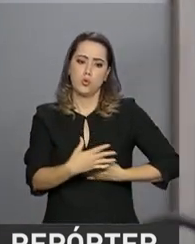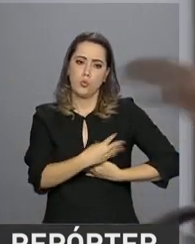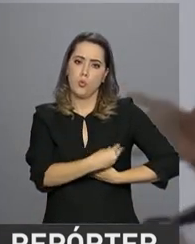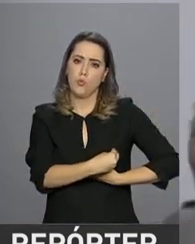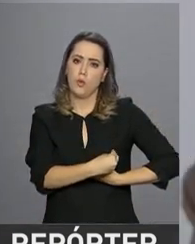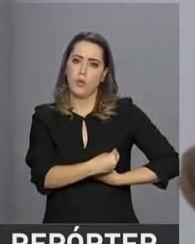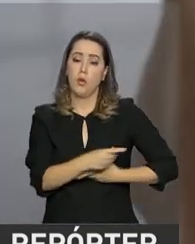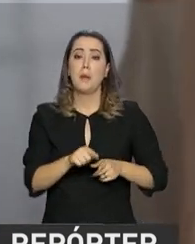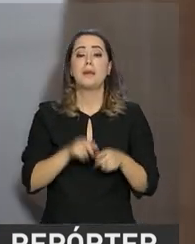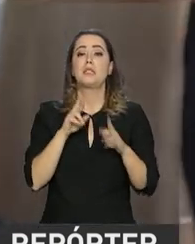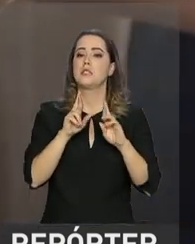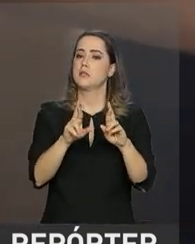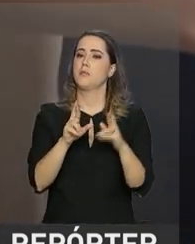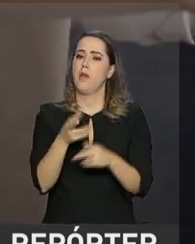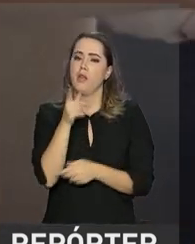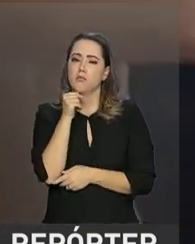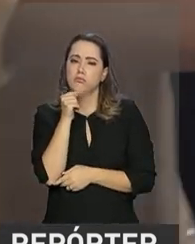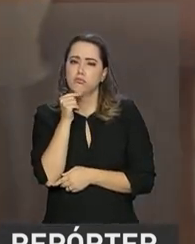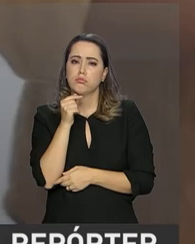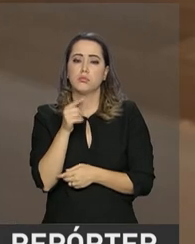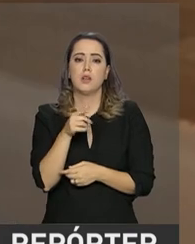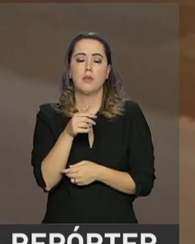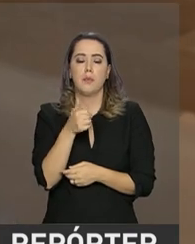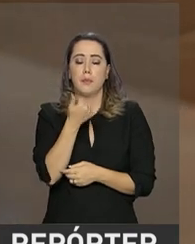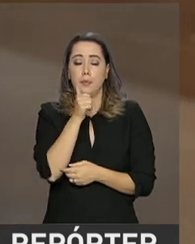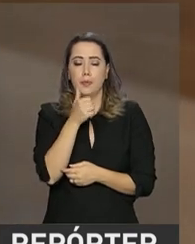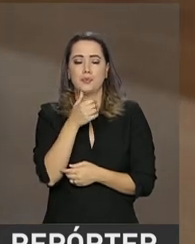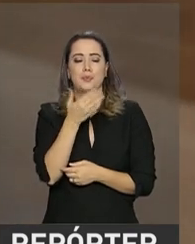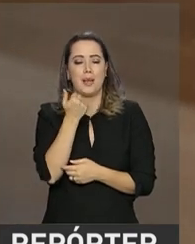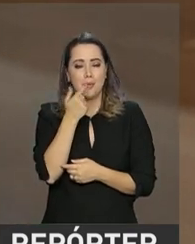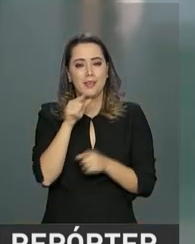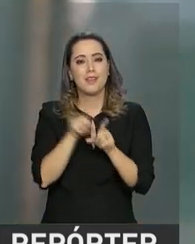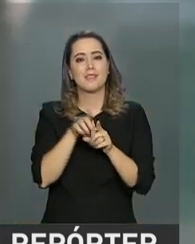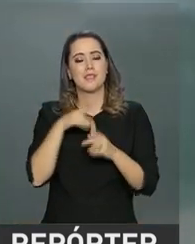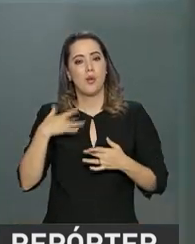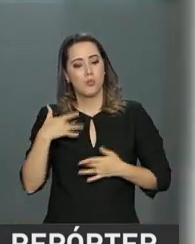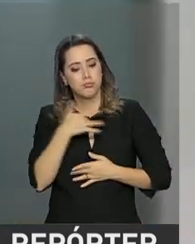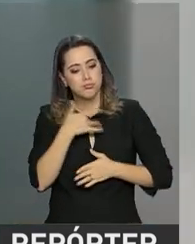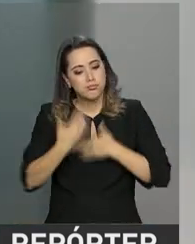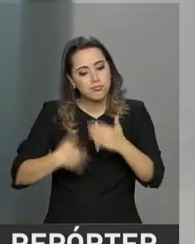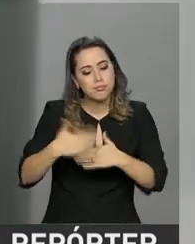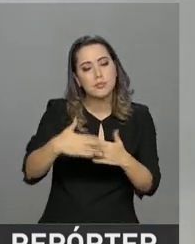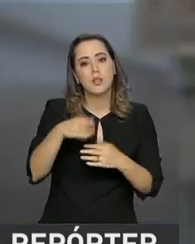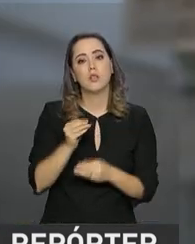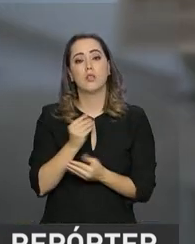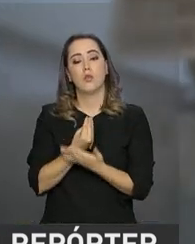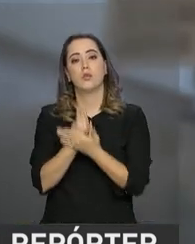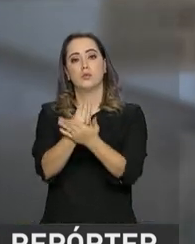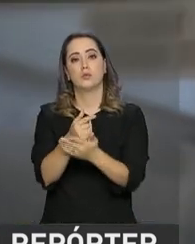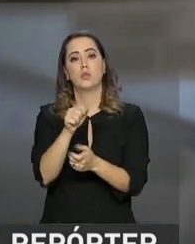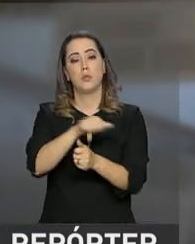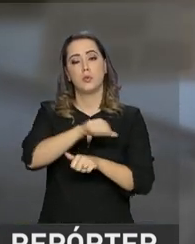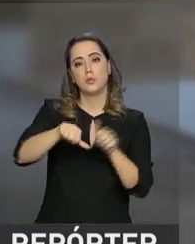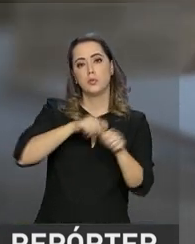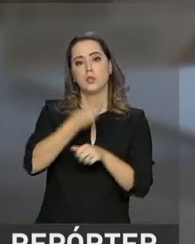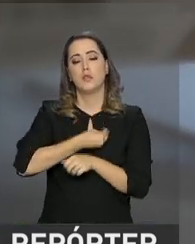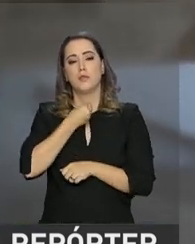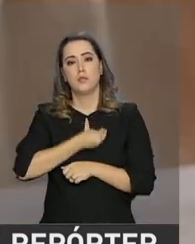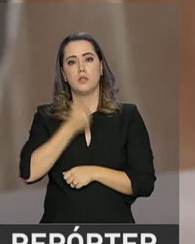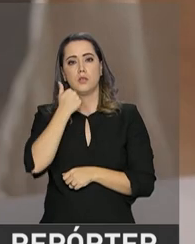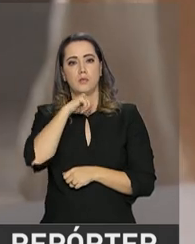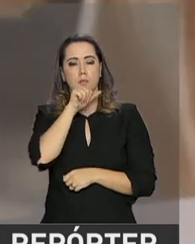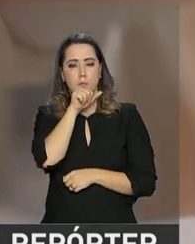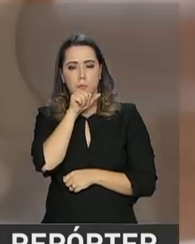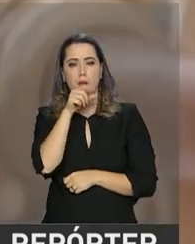mãe, esperam por isso para se desenvolverem de forma saudável. Sua doação pode ajudar a mudar a vida desses bebês e desses pais